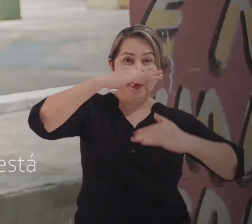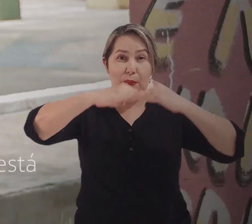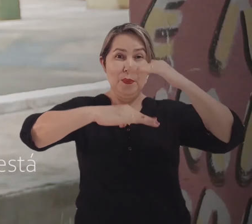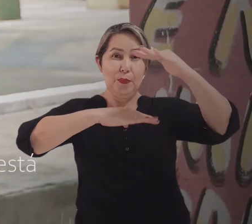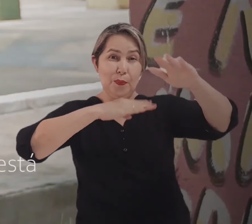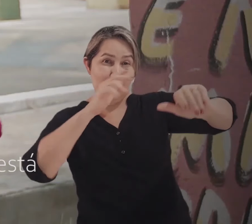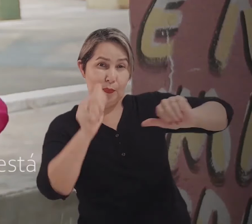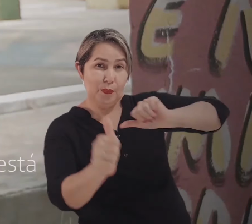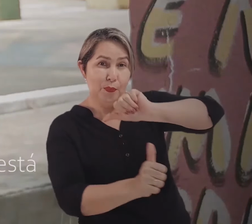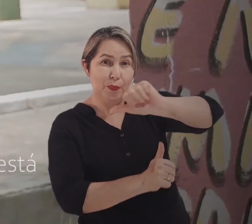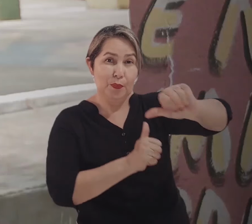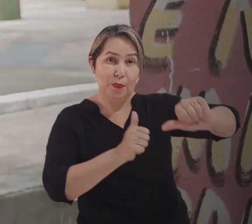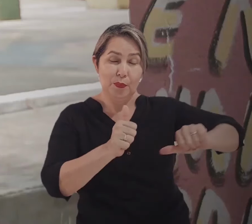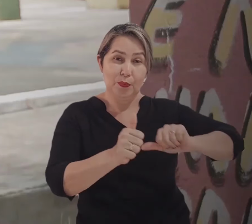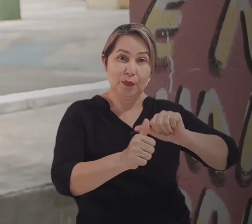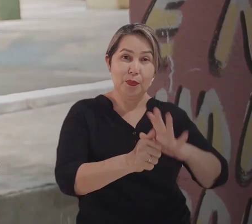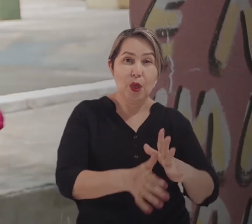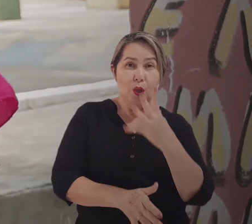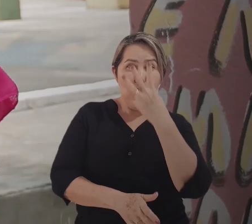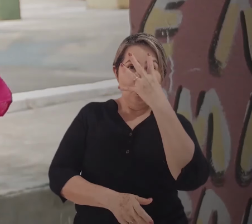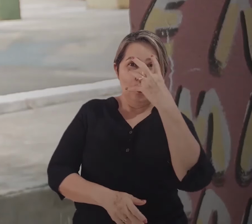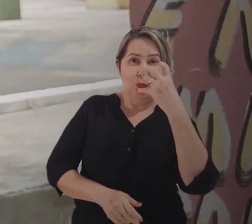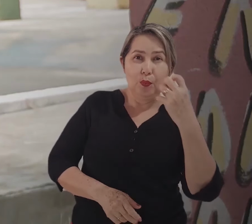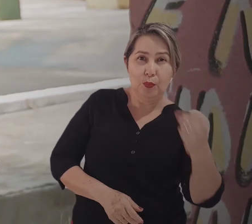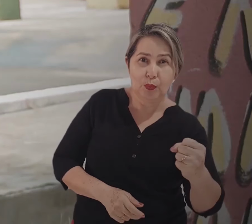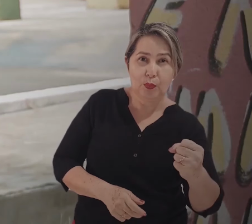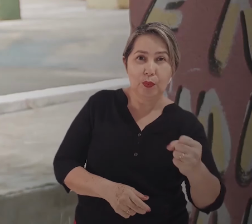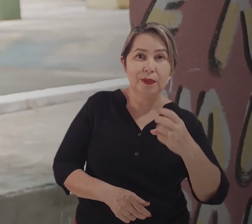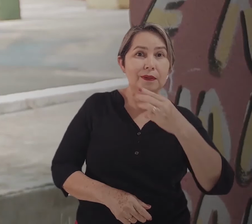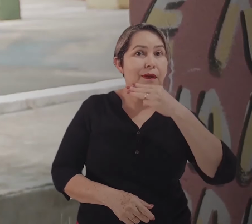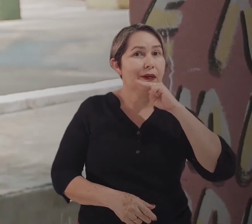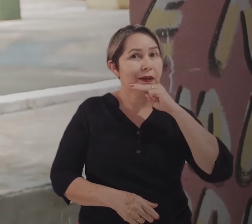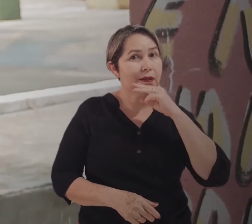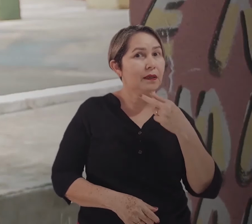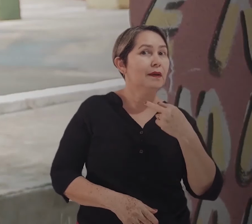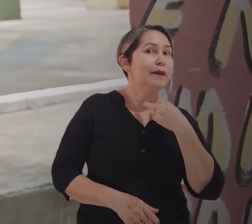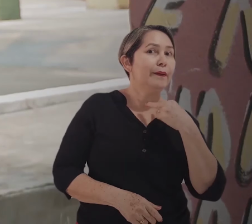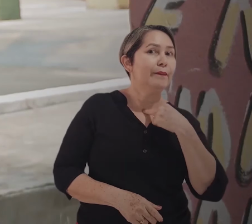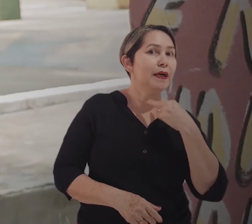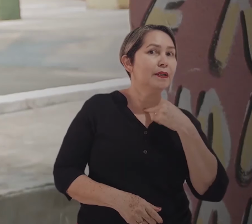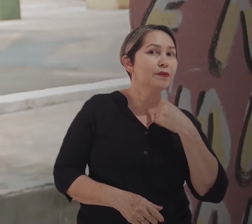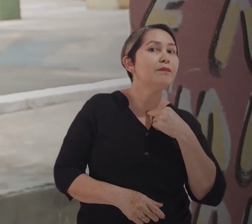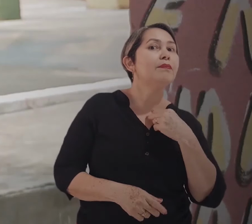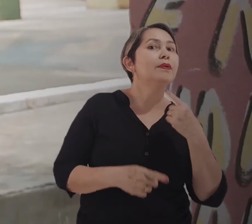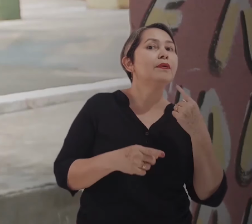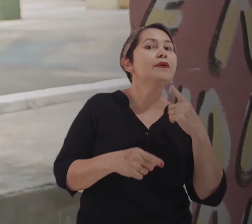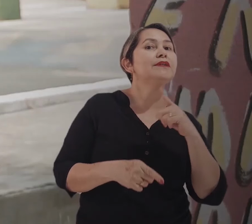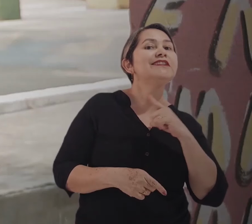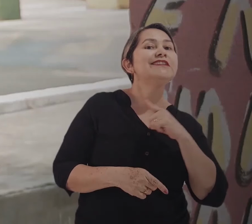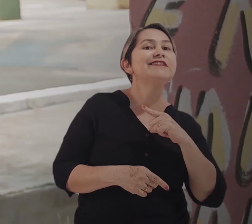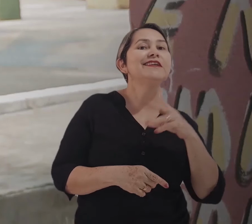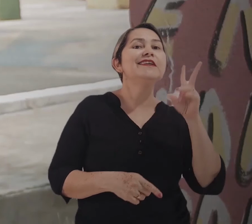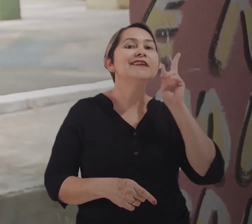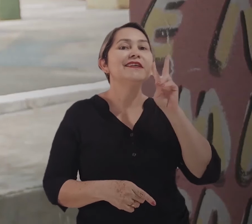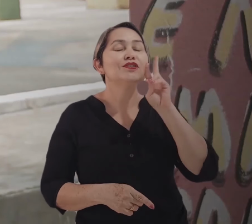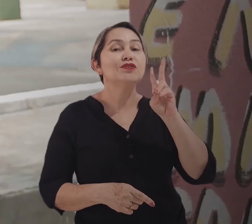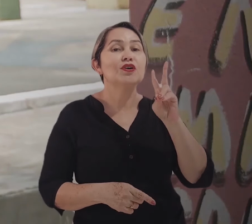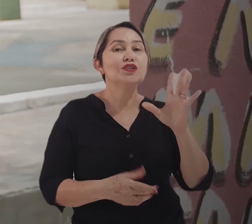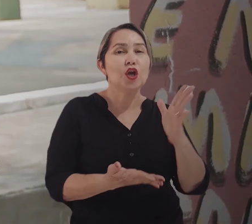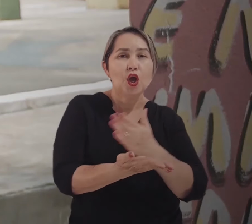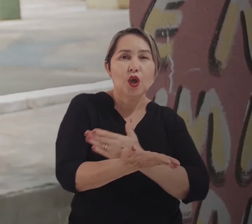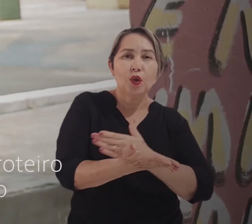transformando um outro atrativo para Marabá. Mas a gente não pode se perder com a história, porque a gente só pode começar o turismo